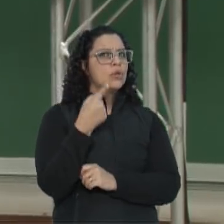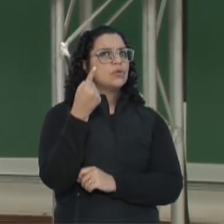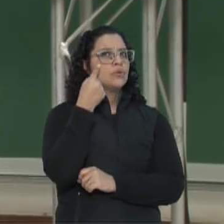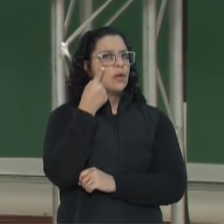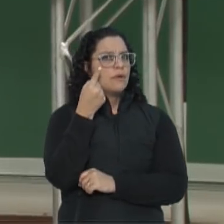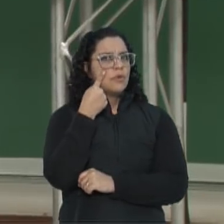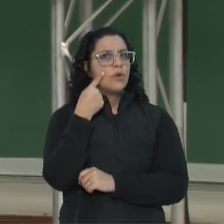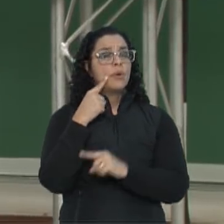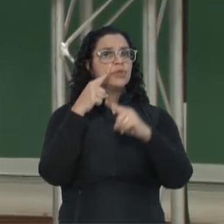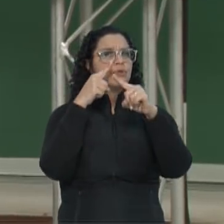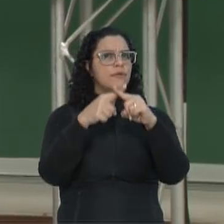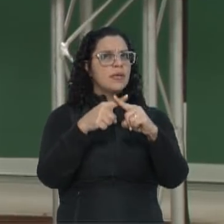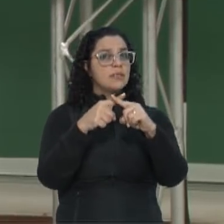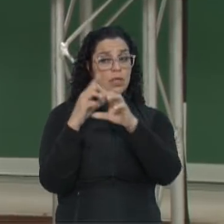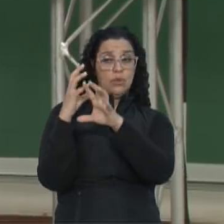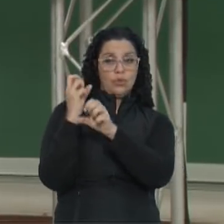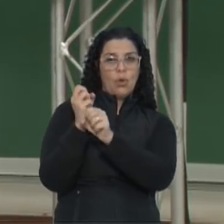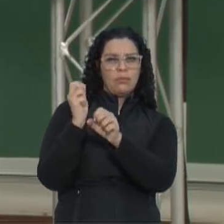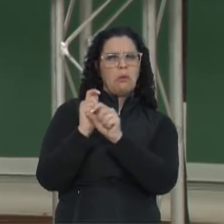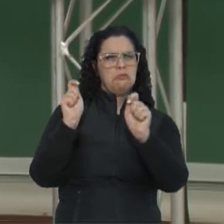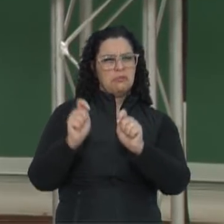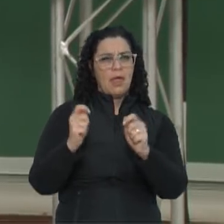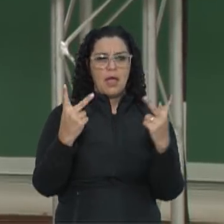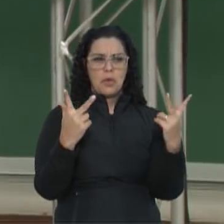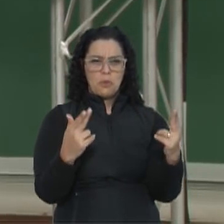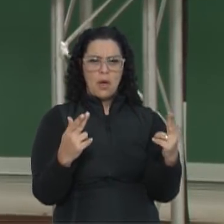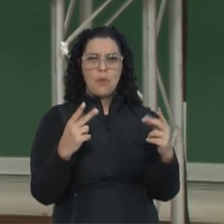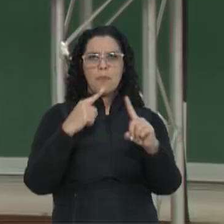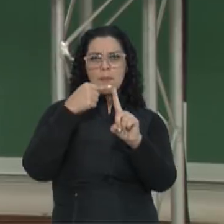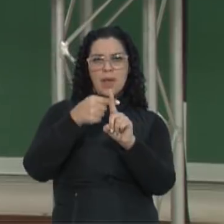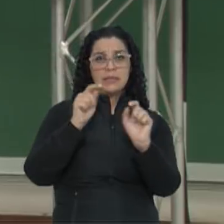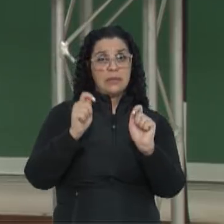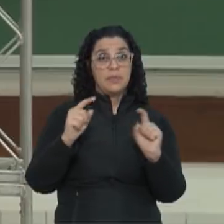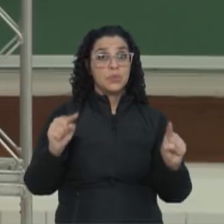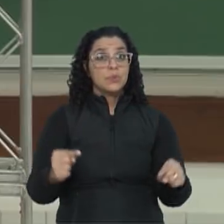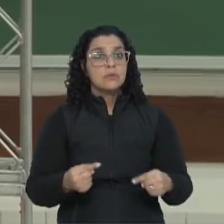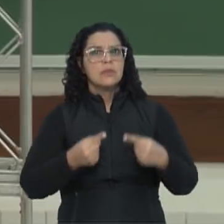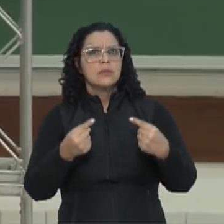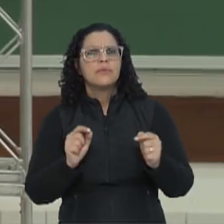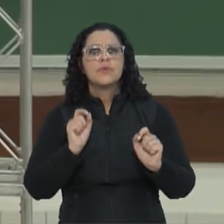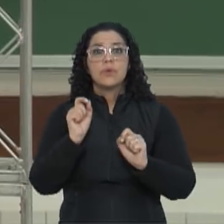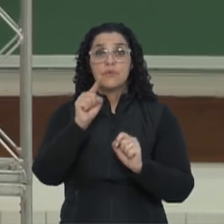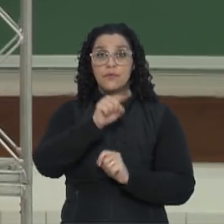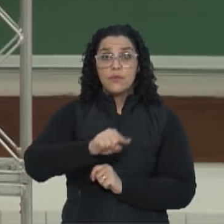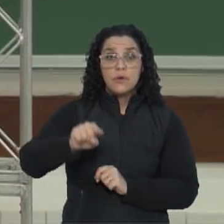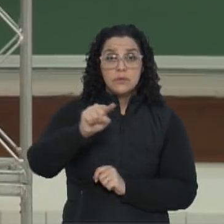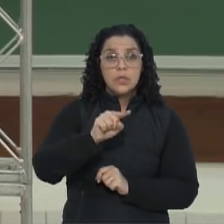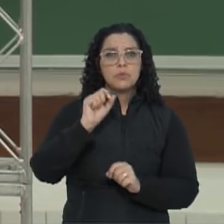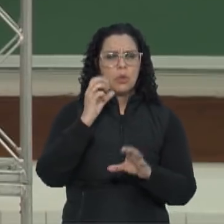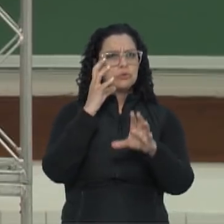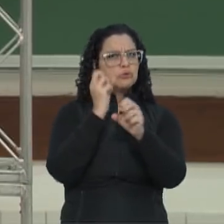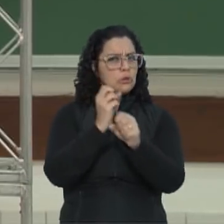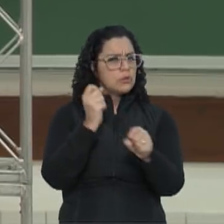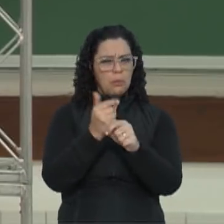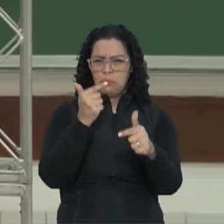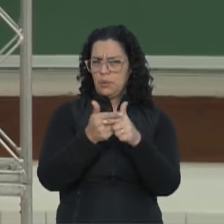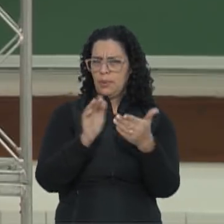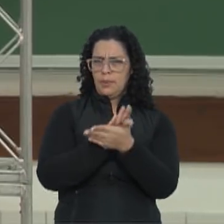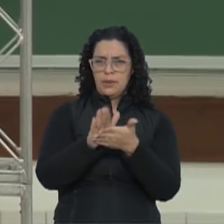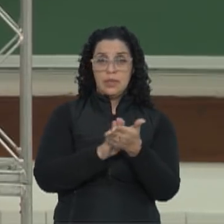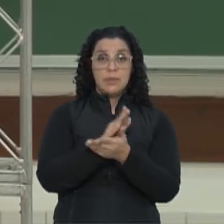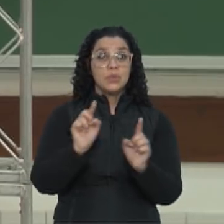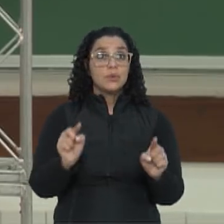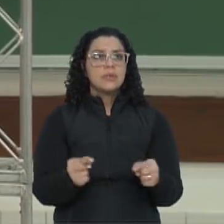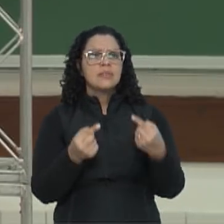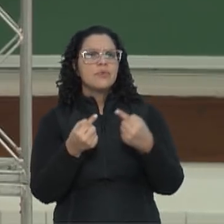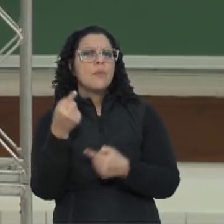pensar a multiplicação como soma de parcelas iguais. Mas o desafio é vocês podem somar, não tem problema, mas o